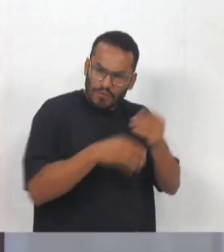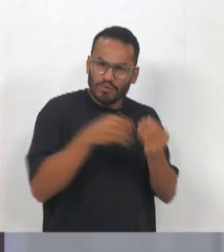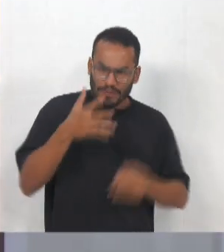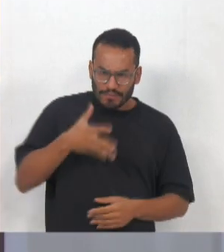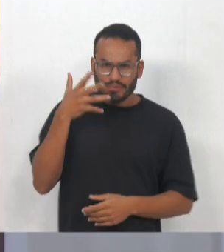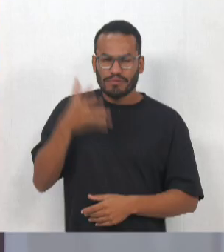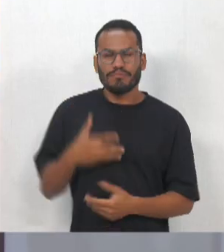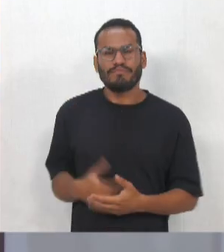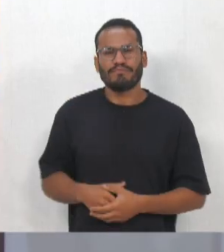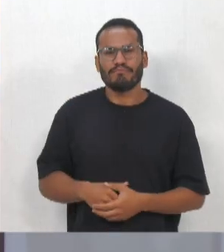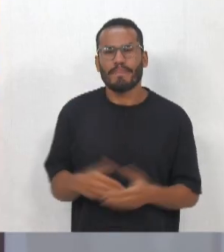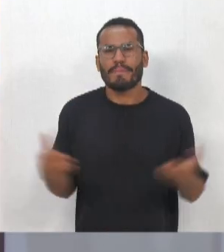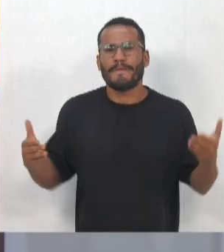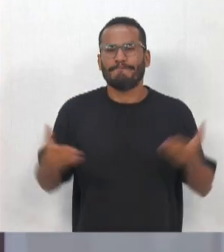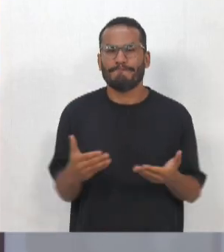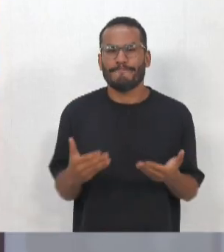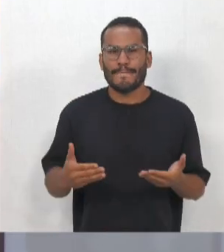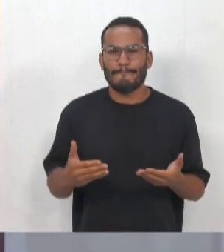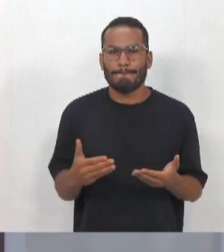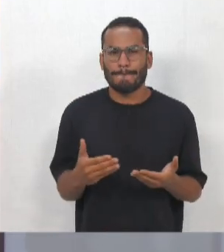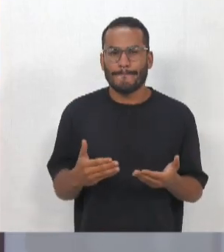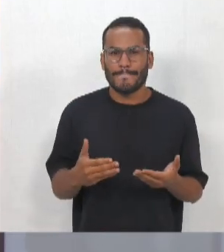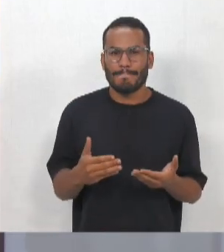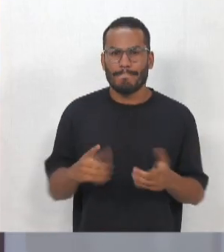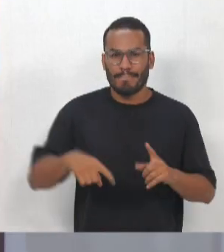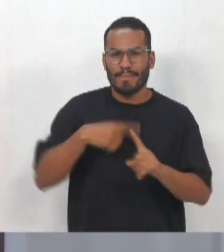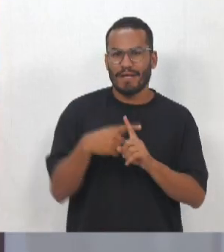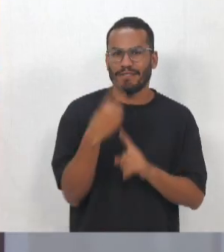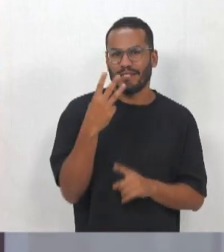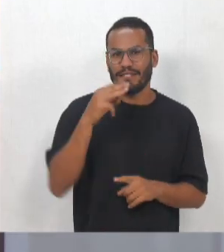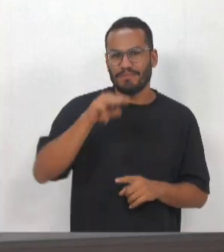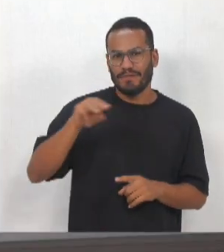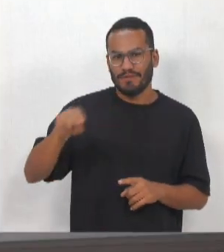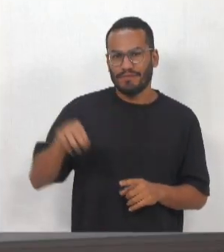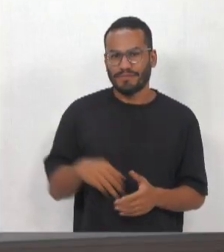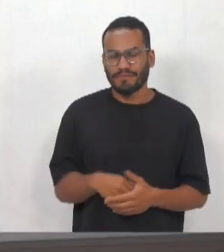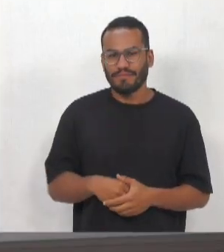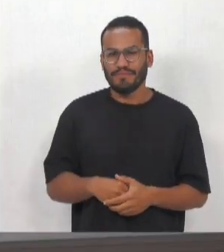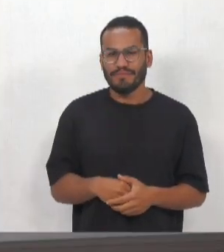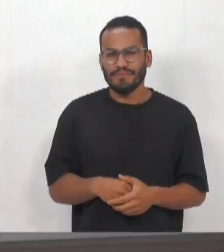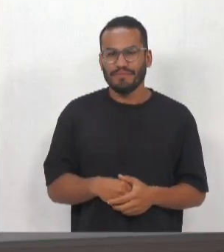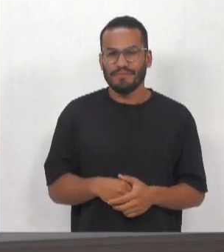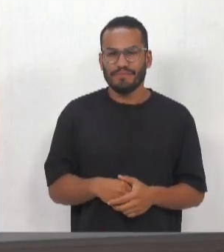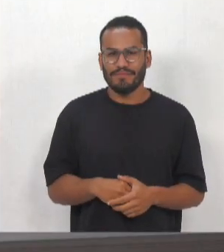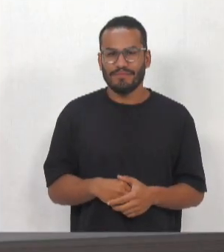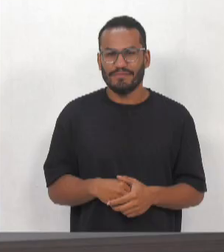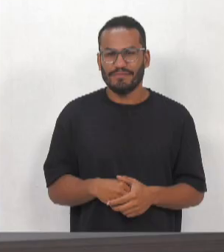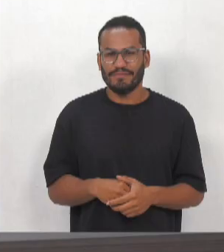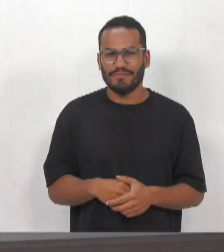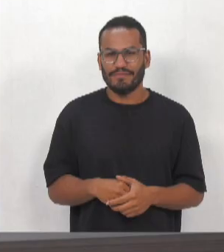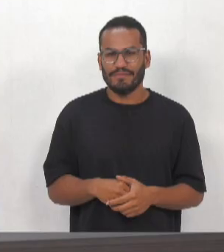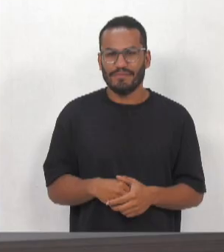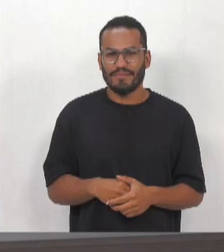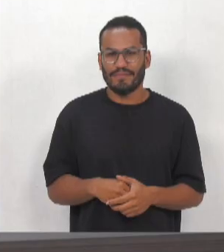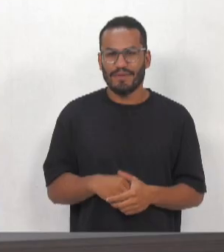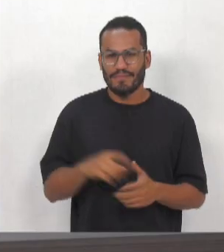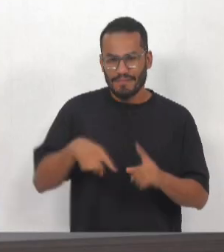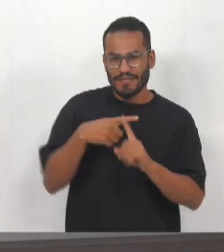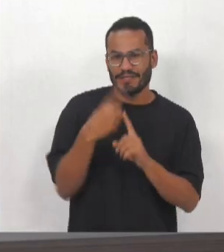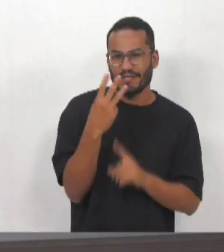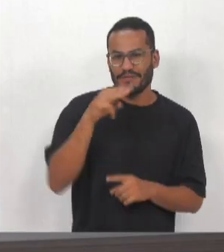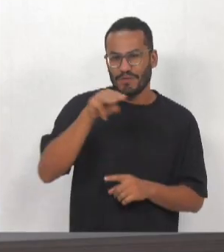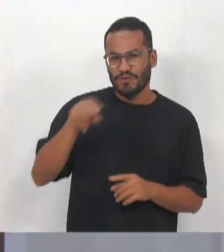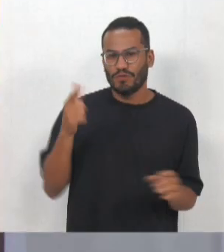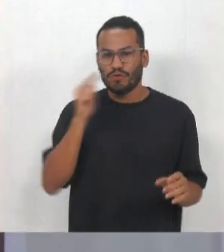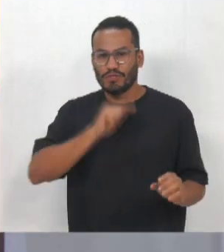pronunciamento. Agora, com os 3 minutos. Vereador, em virtude 2 à parte, 3 minutos para Vossa Excelência poder